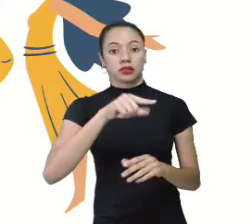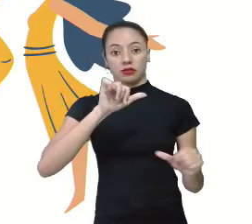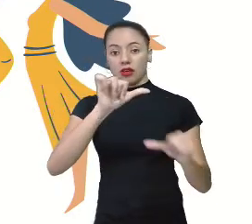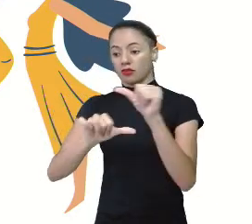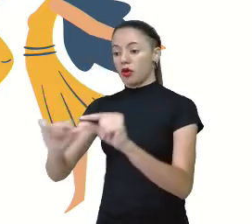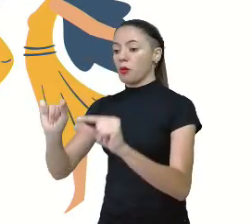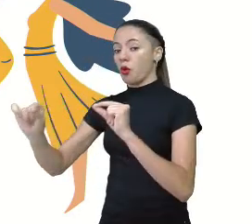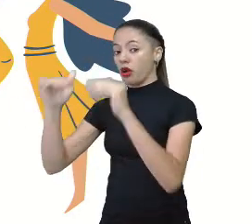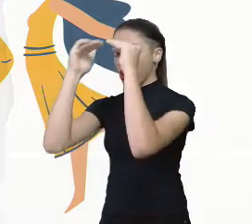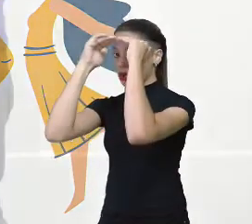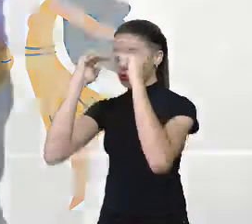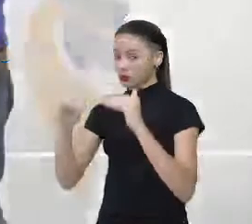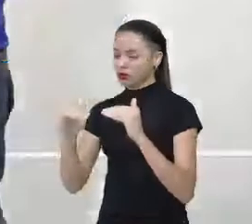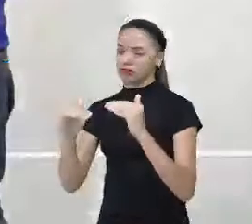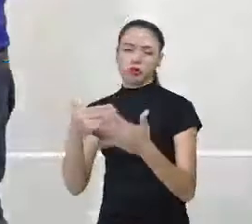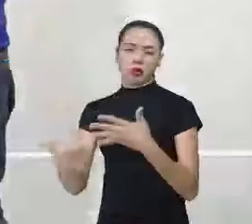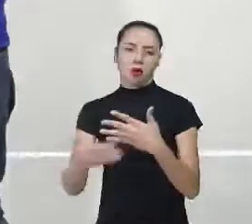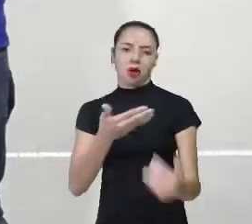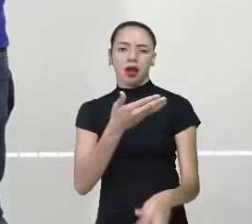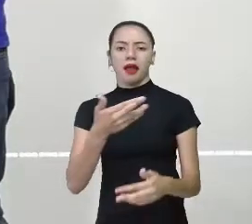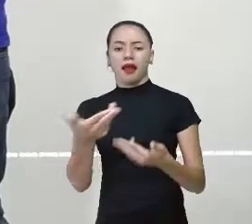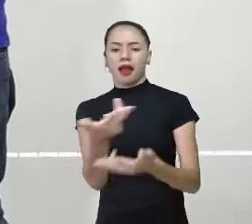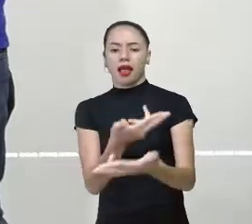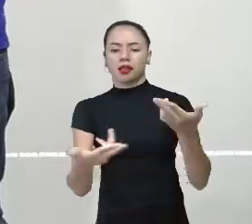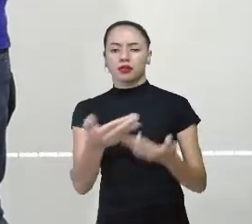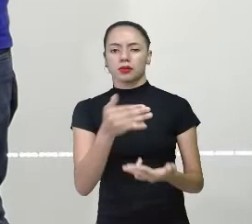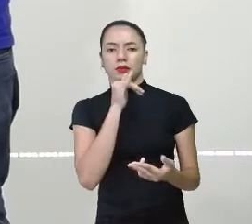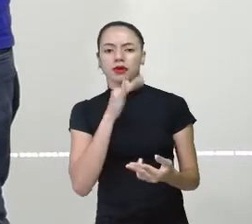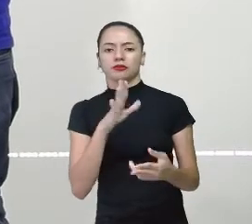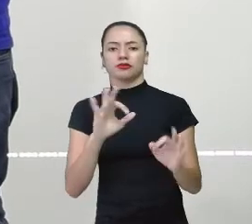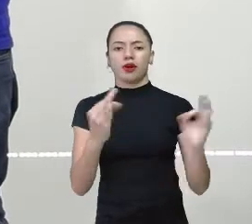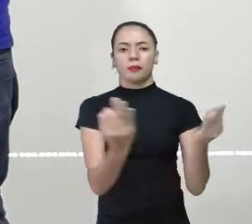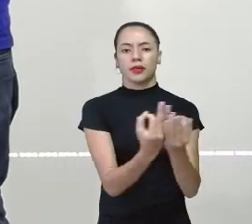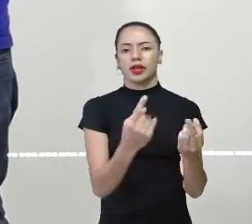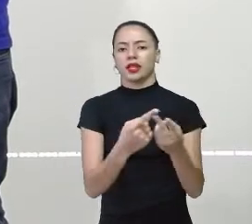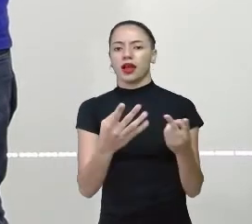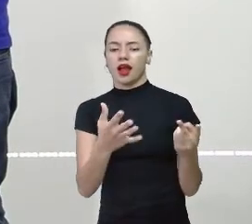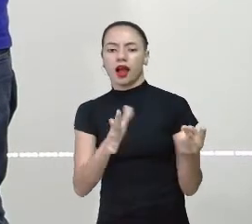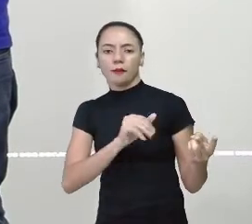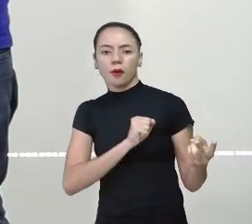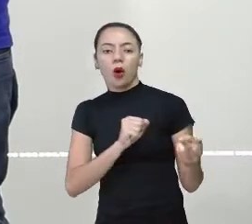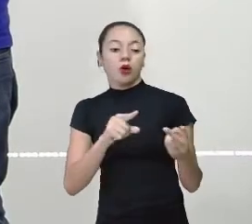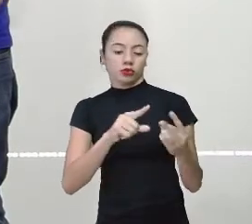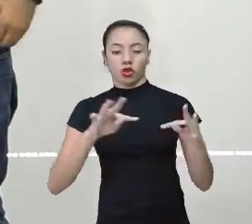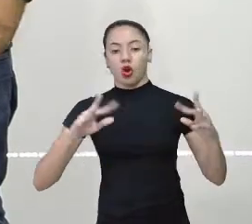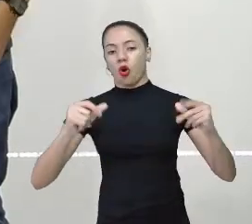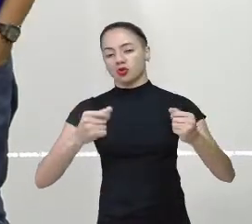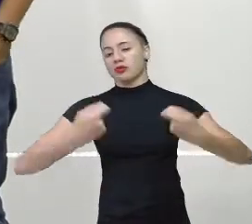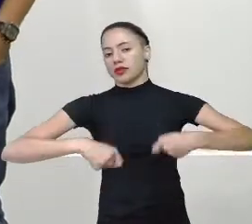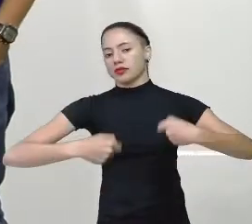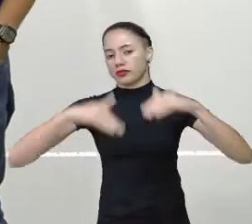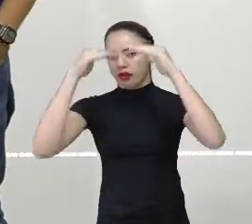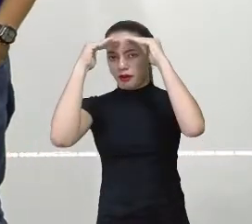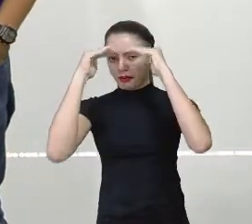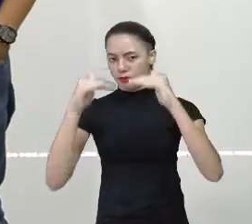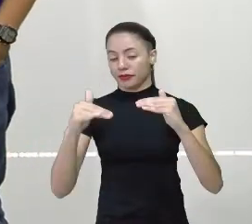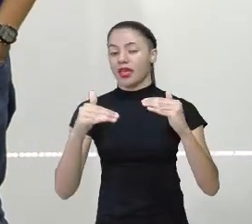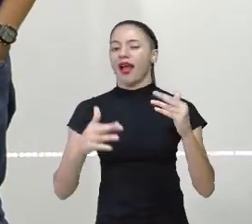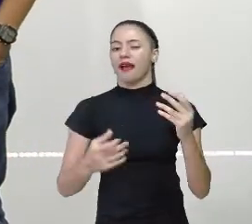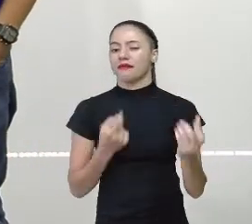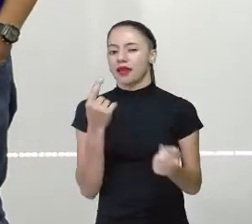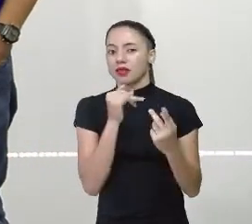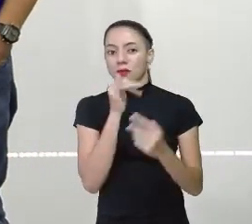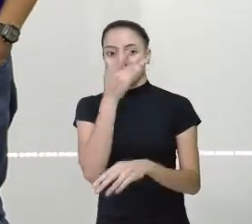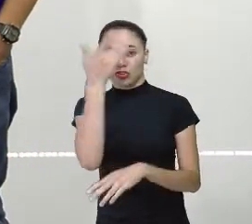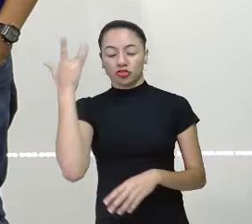que é saudável, gente, de amizade, amoroso, familiar, em todos está ligado por esses pontos. Então, muitas vezes a pessoa está apaixonada por